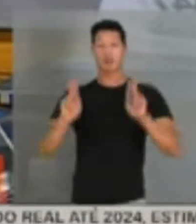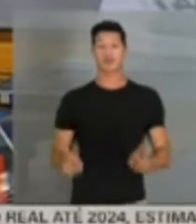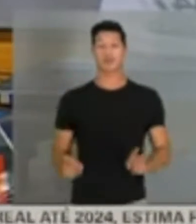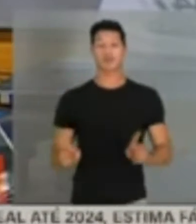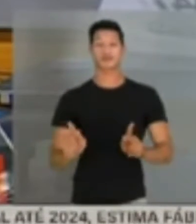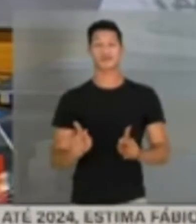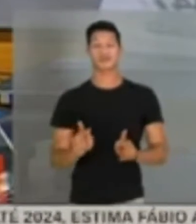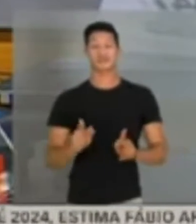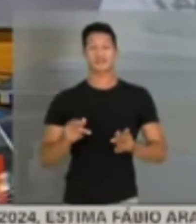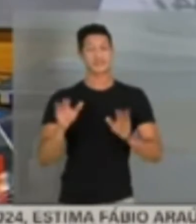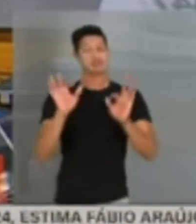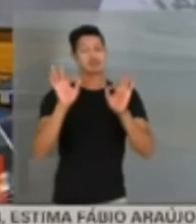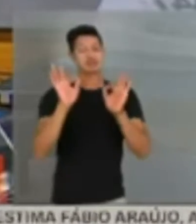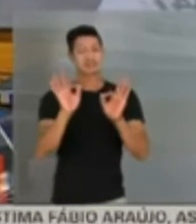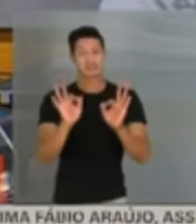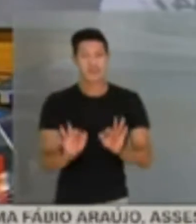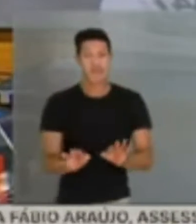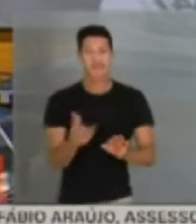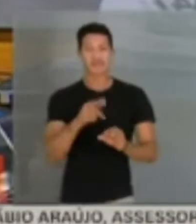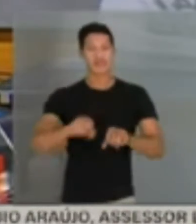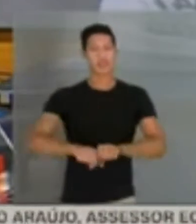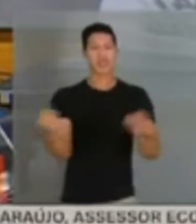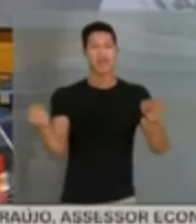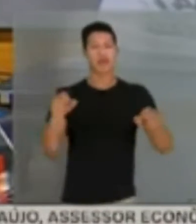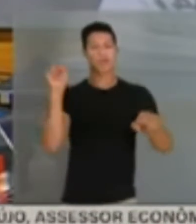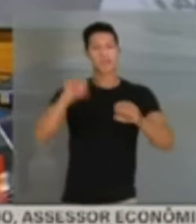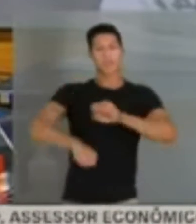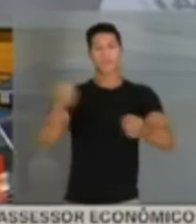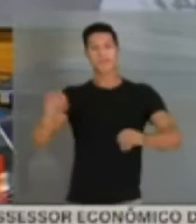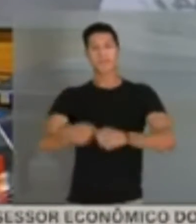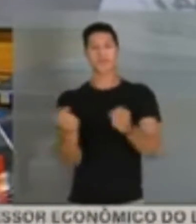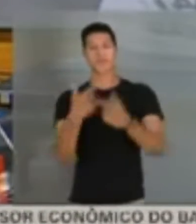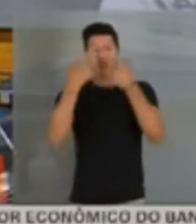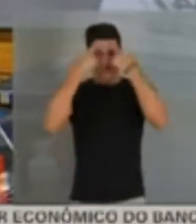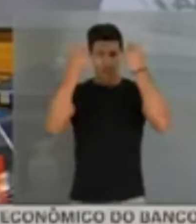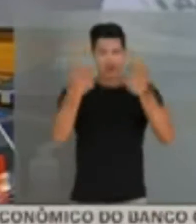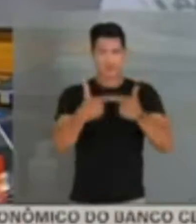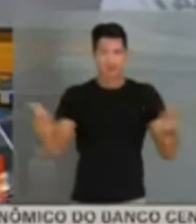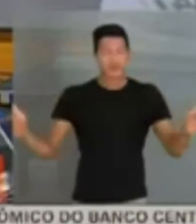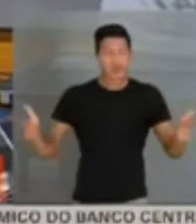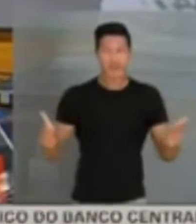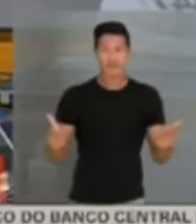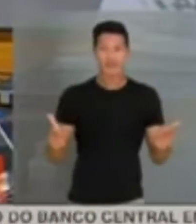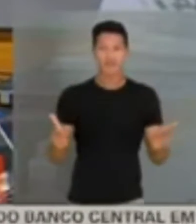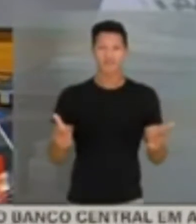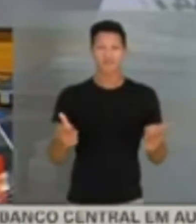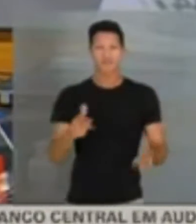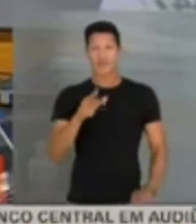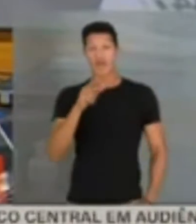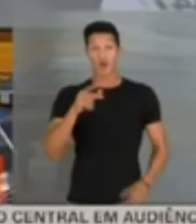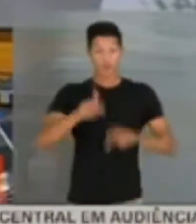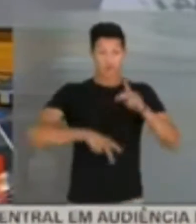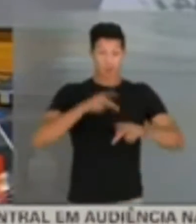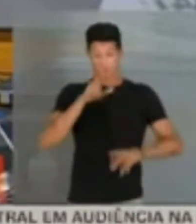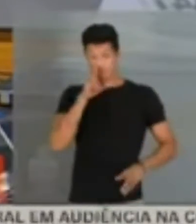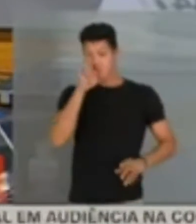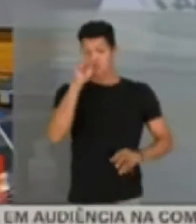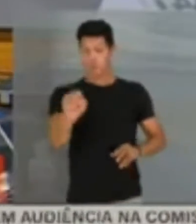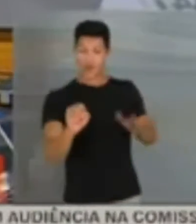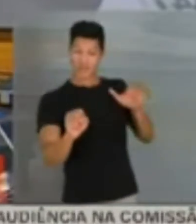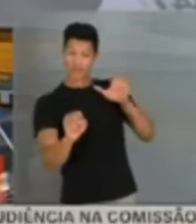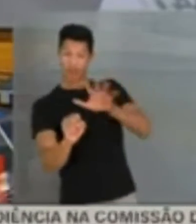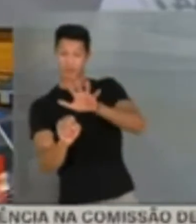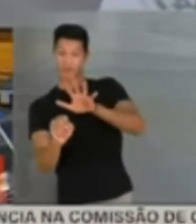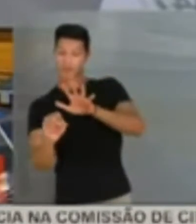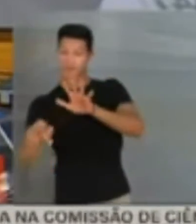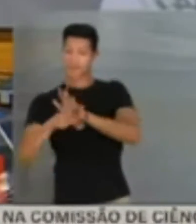pacíficas, ordeiras, sem quebra-quebra, sem violência. É a força do povo, pelo